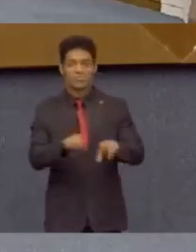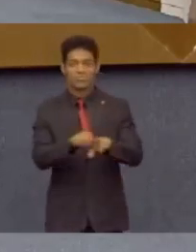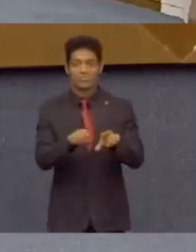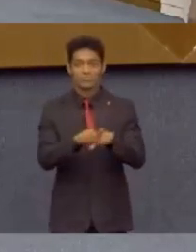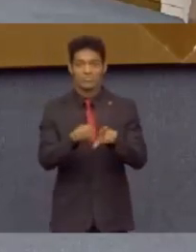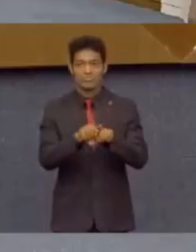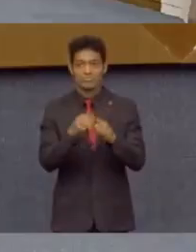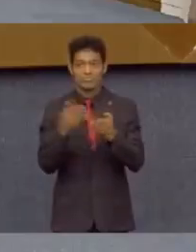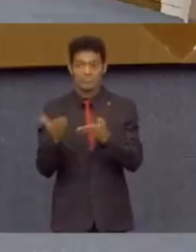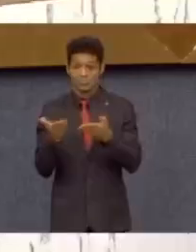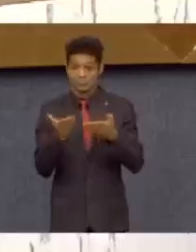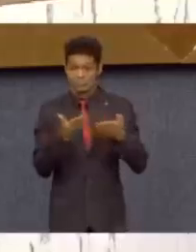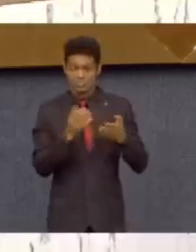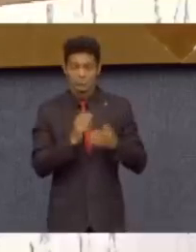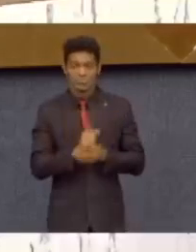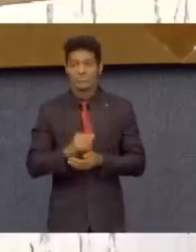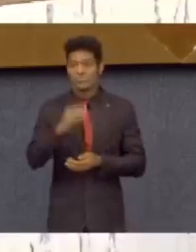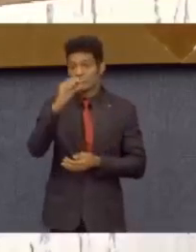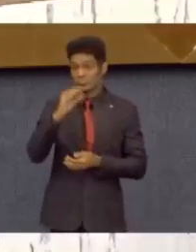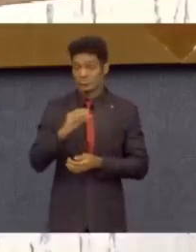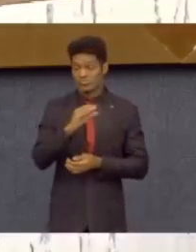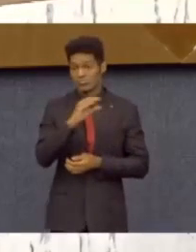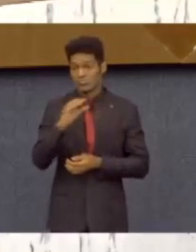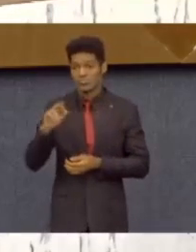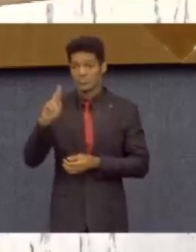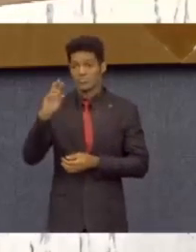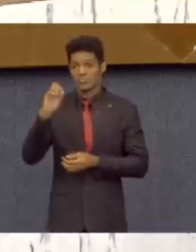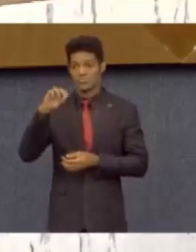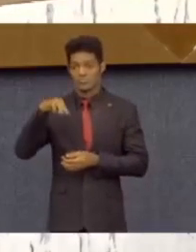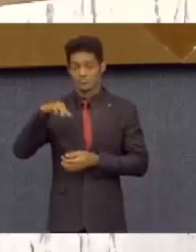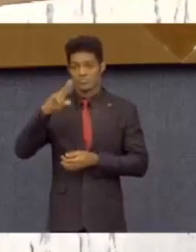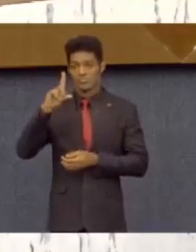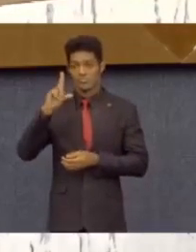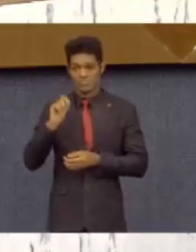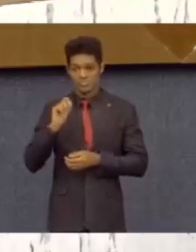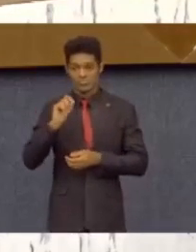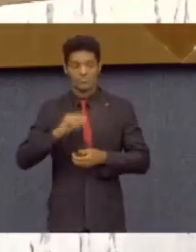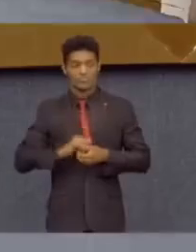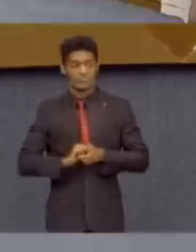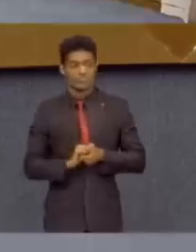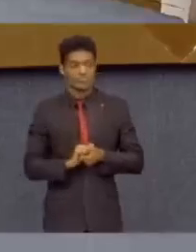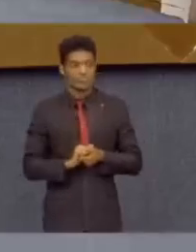Convidamos também padre Rômulo José Domingos.